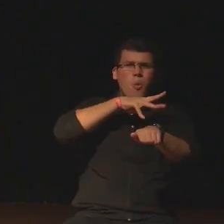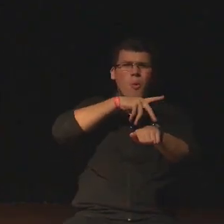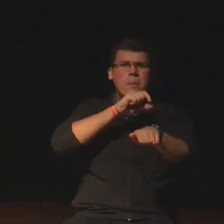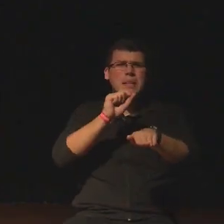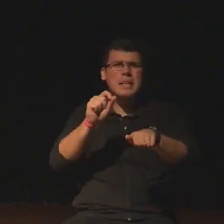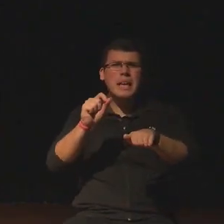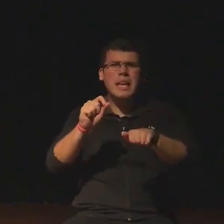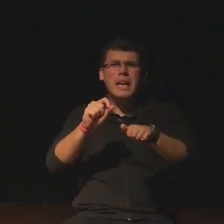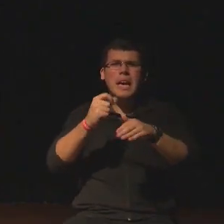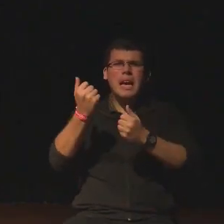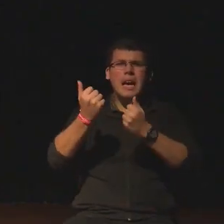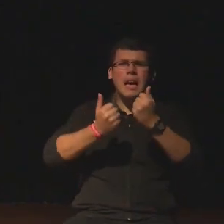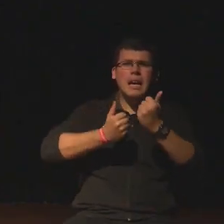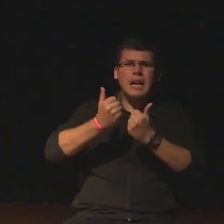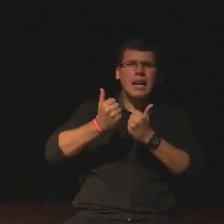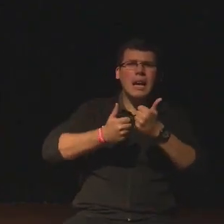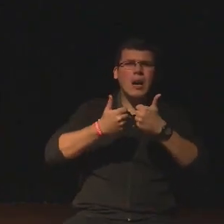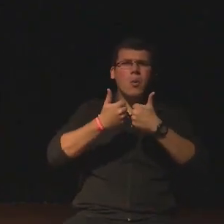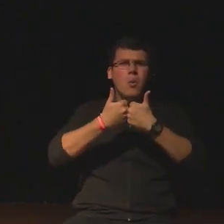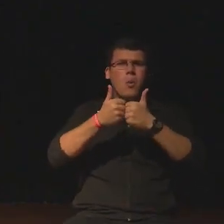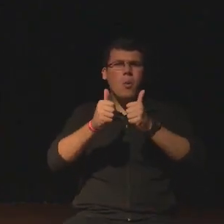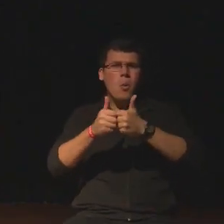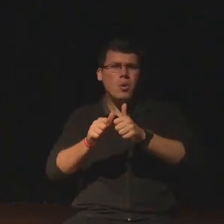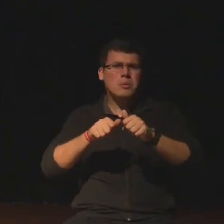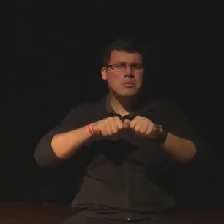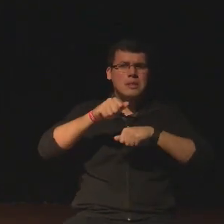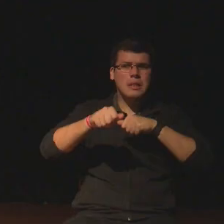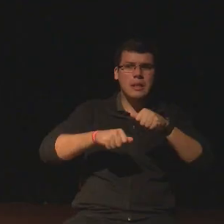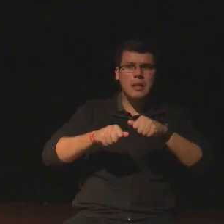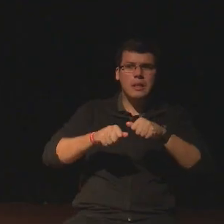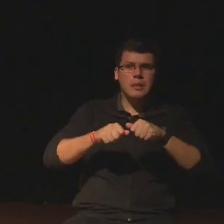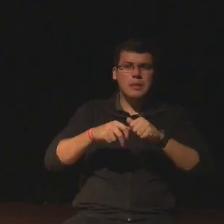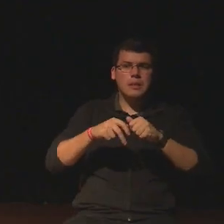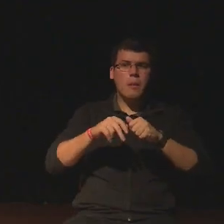de bicicleta? Para todos. Para quem anda de carro.